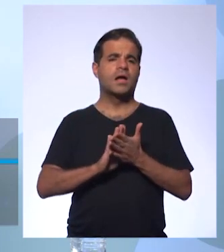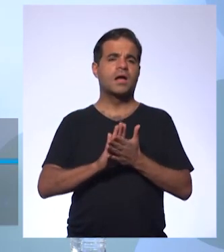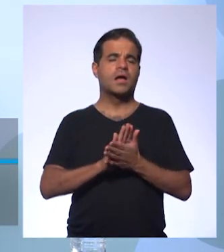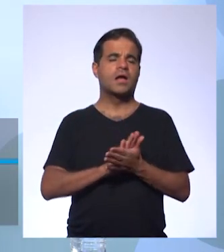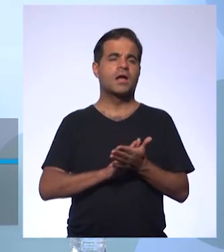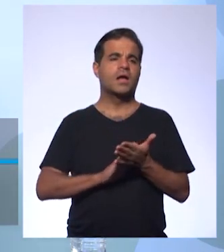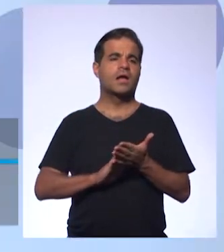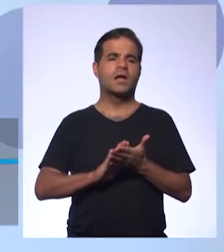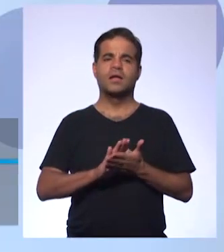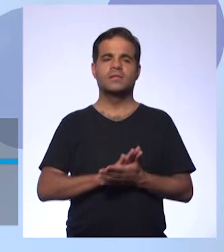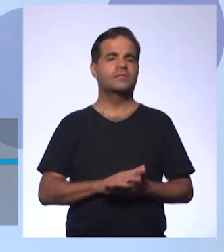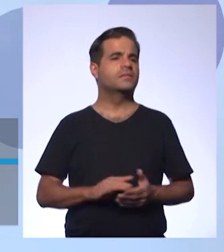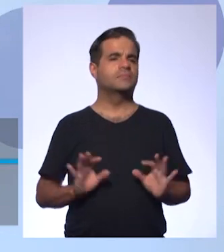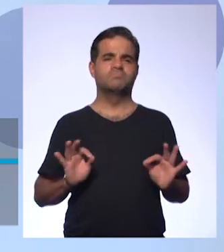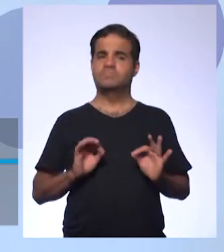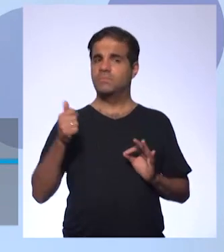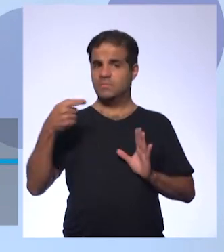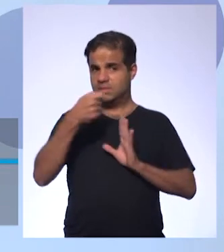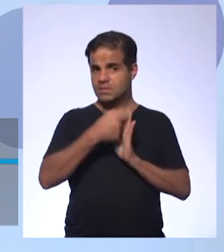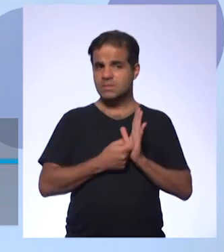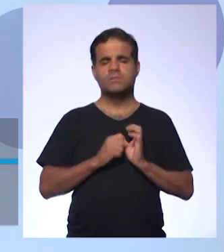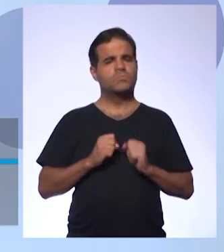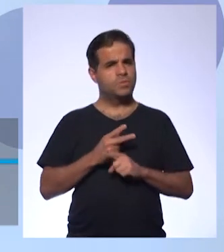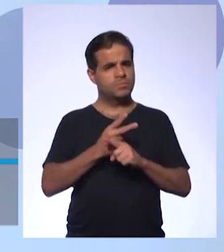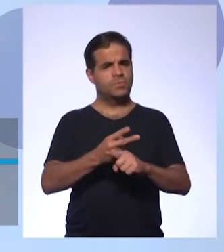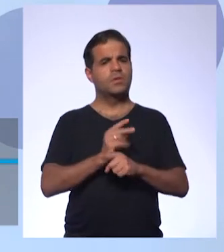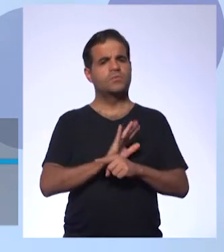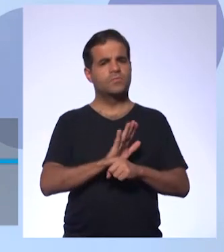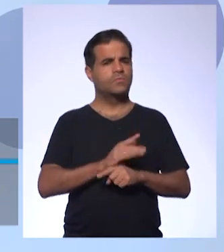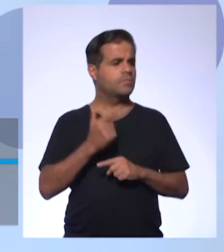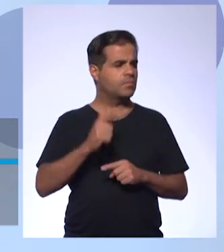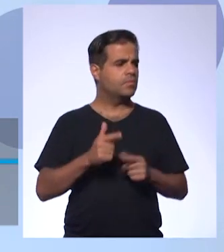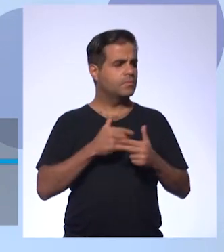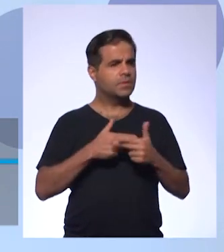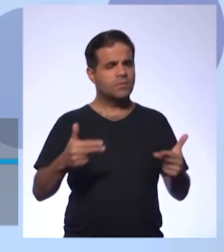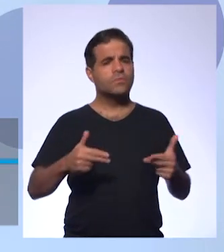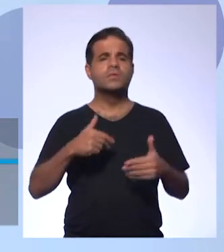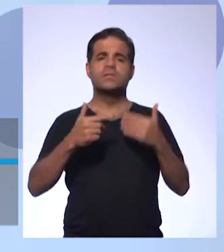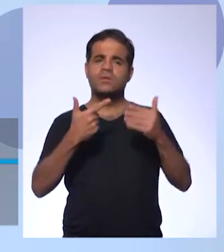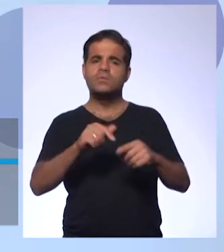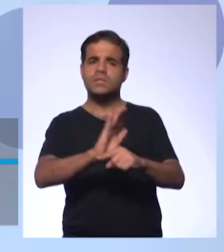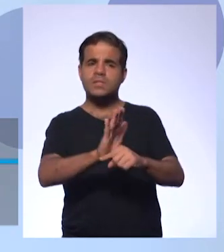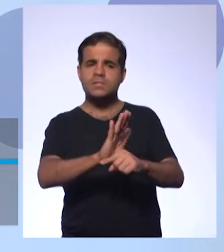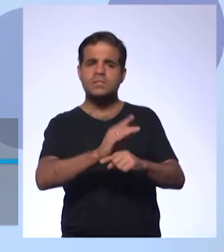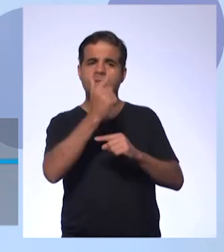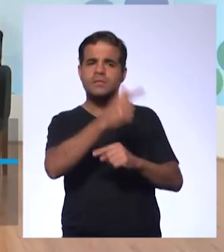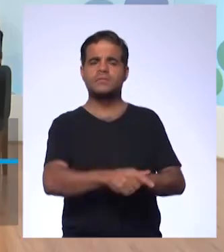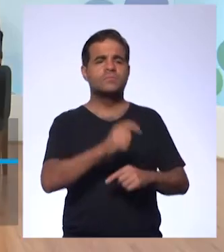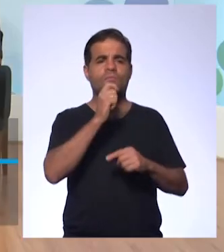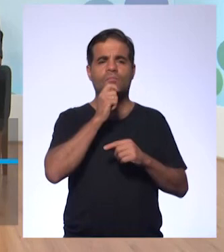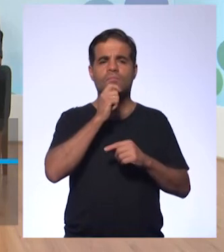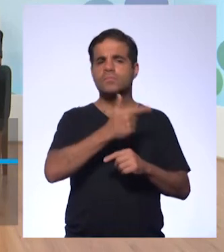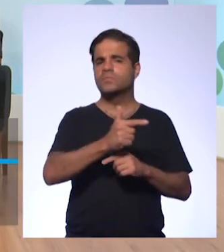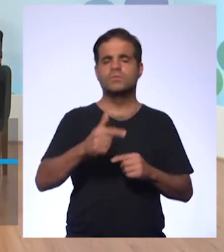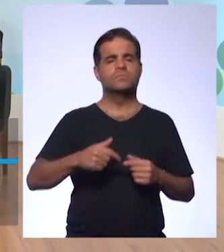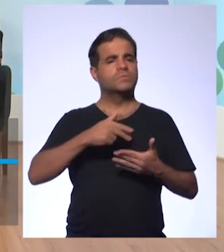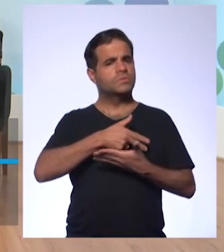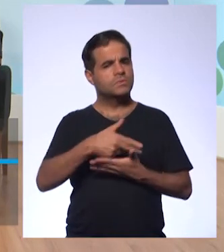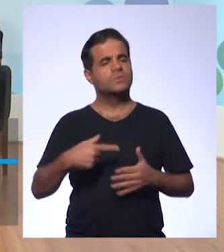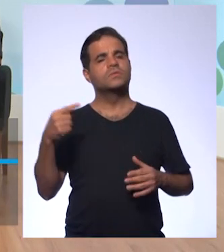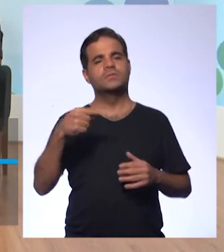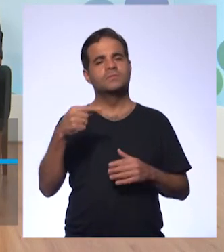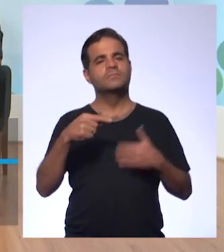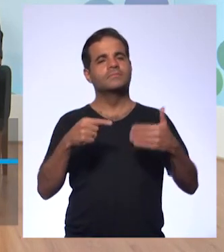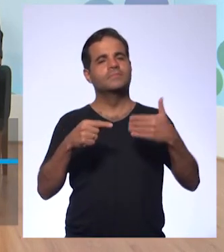vi. Não nessa resenha, né? A gente pode procurar no filme, aí é outra coisa, mas na resenha, não. Não tem aspectos